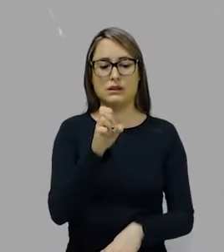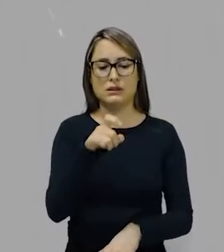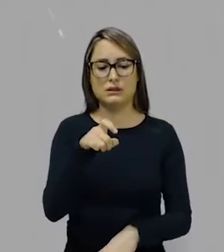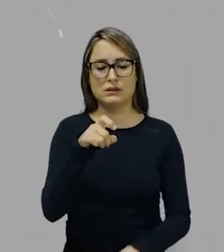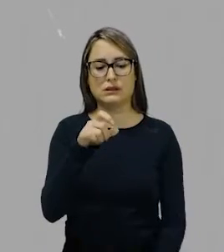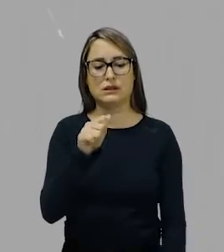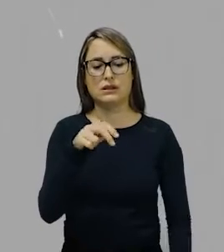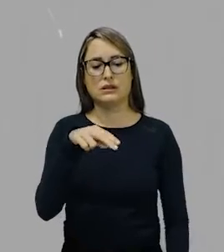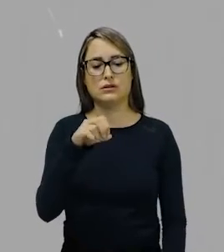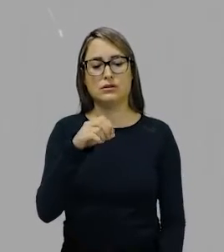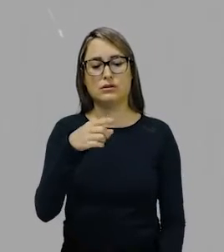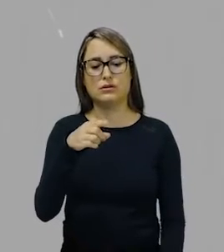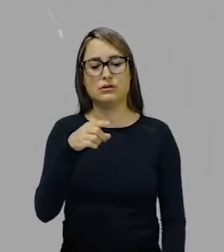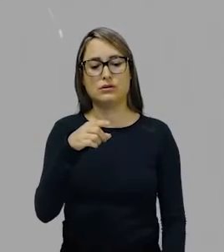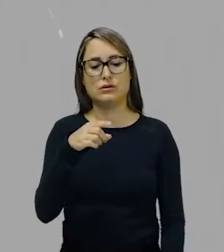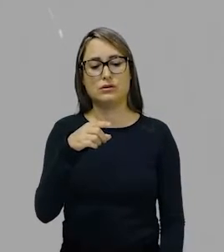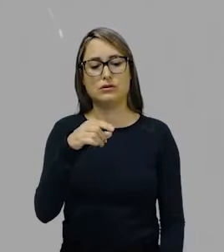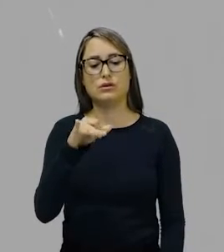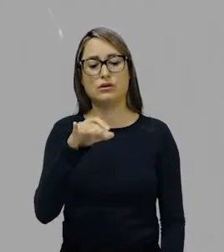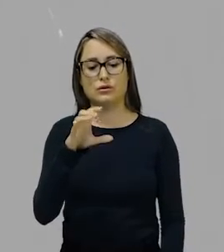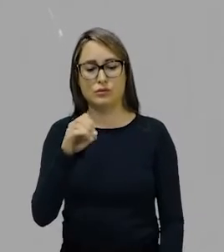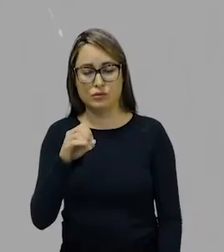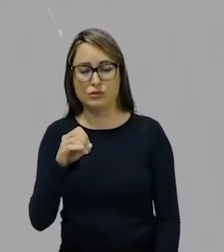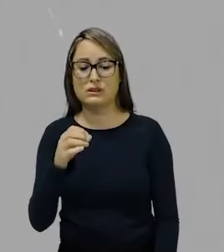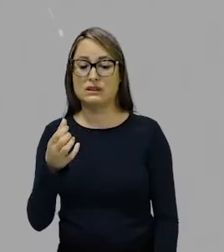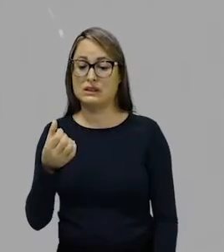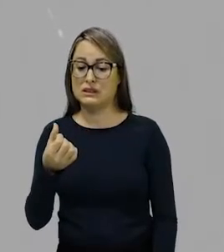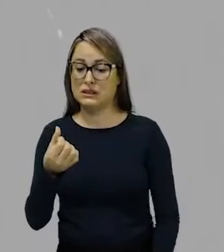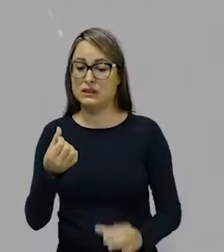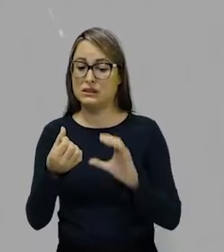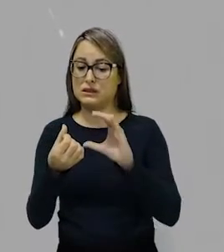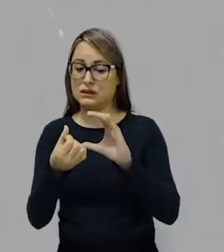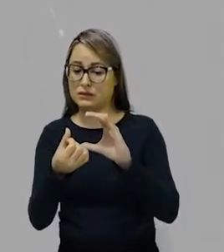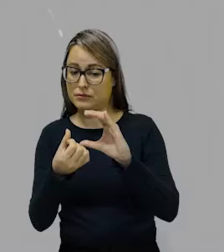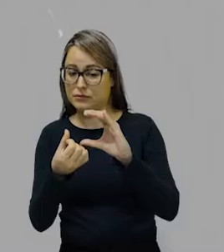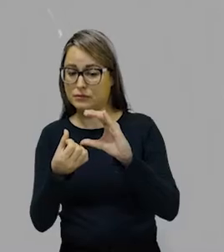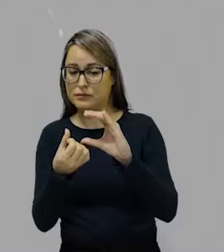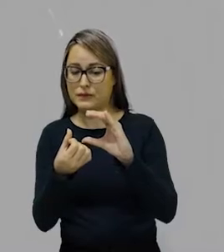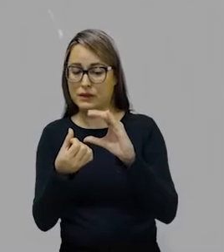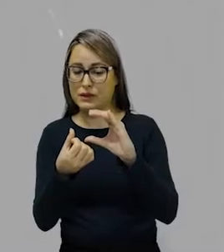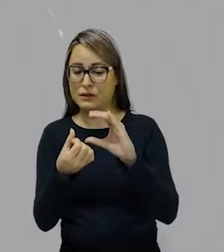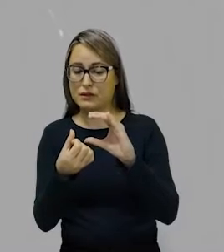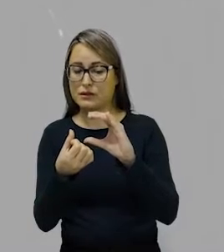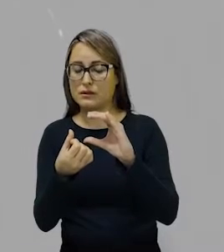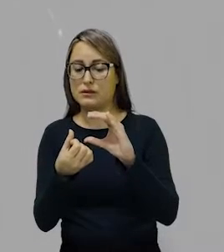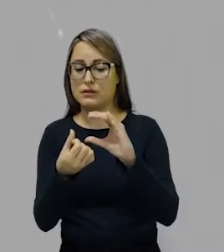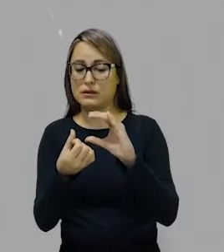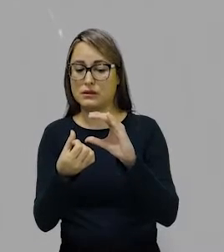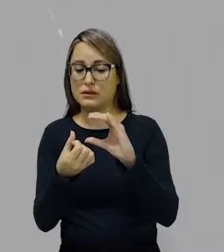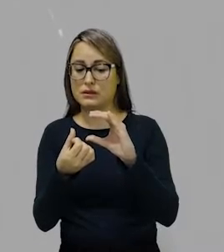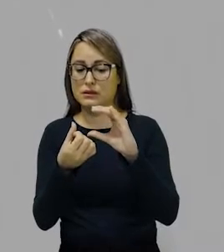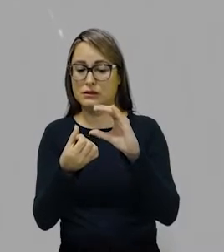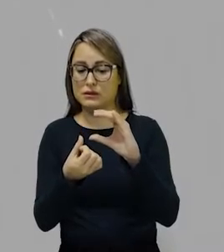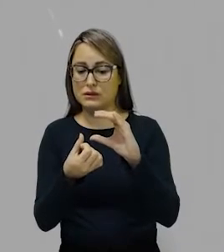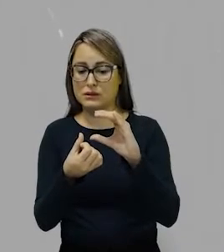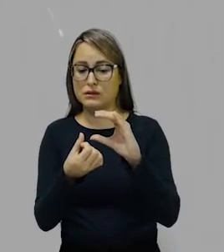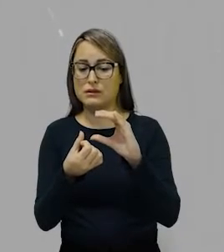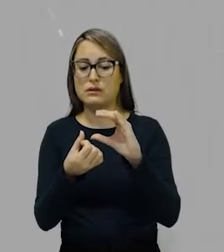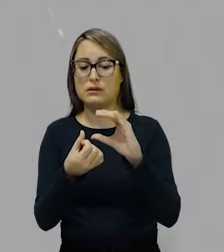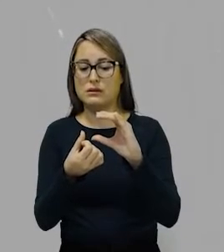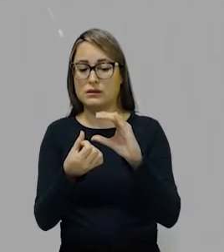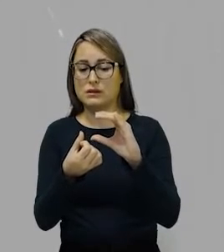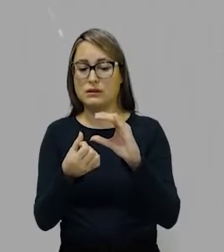Hexanoico, 6 carbonos. Tudo bem? Como ele é um ácido carboxílico, ele vai finalizar com um C dupla